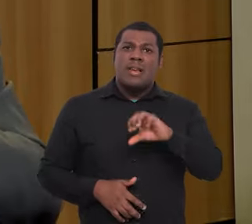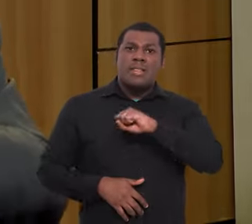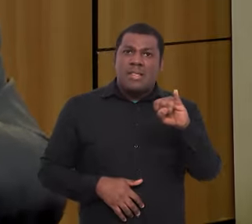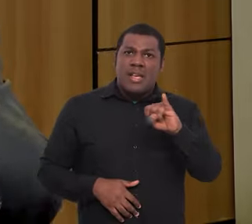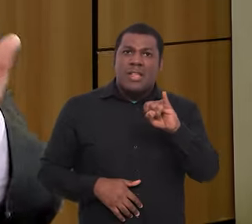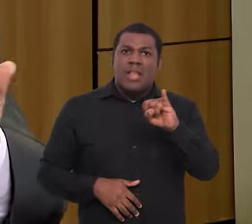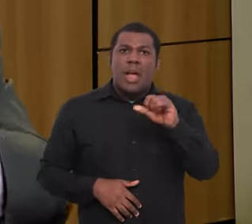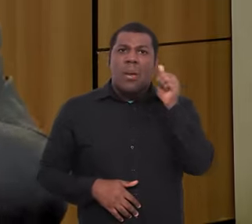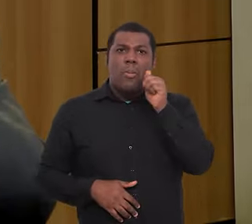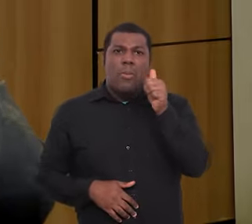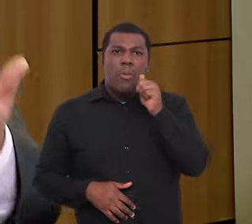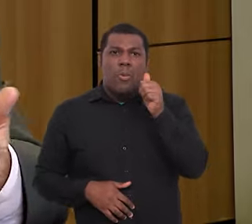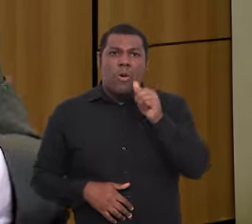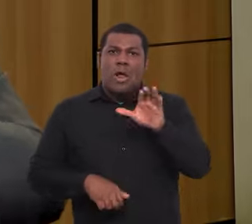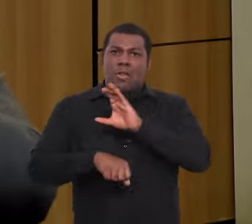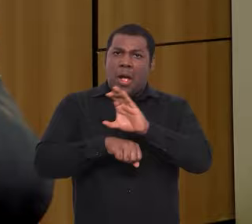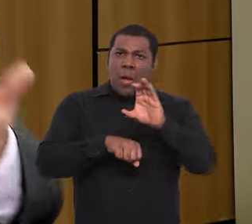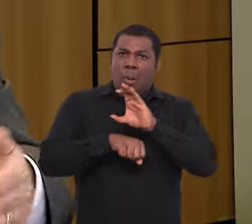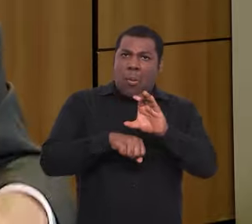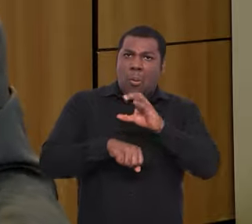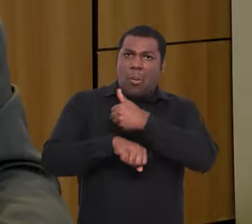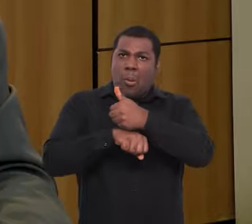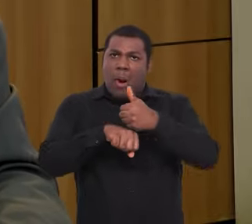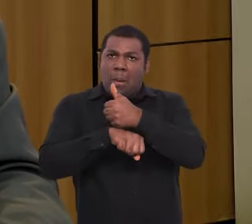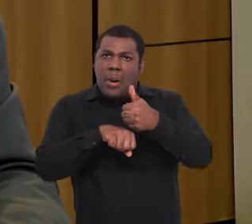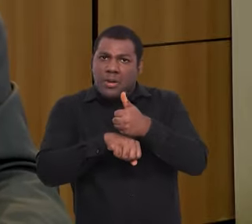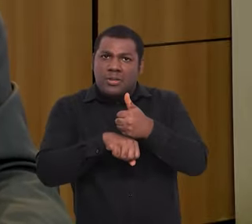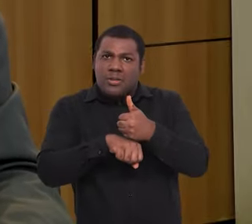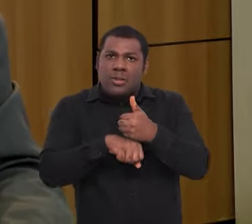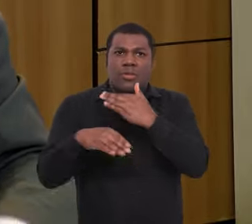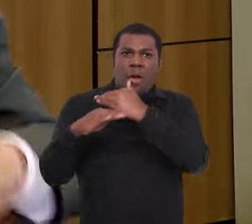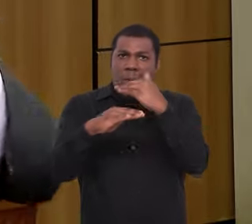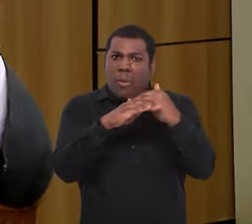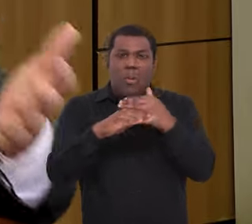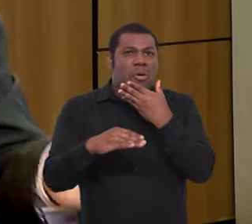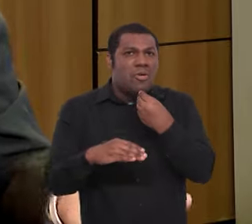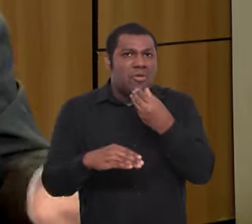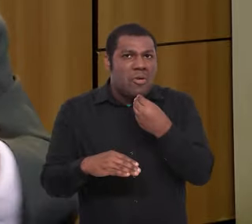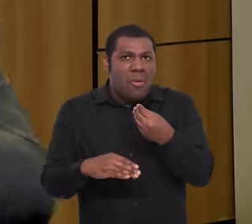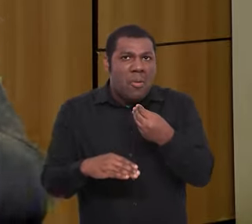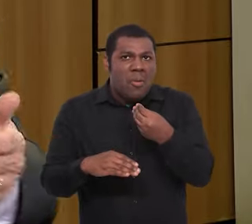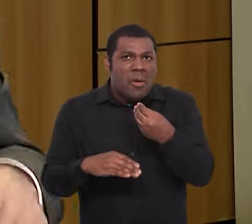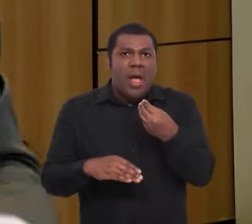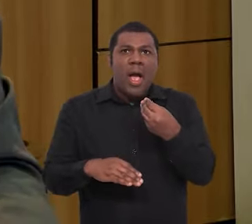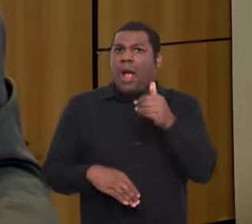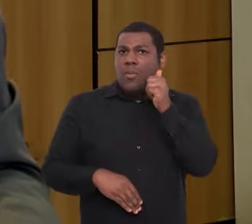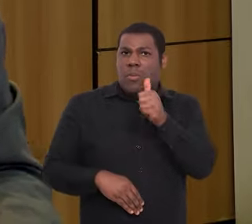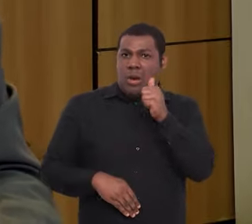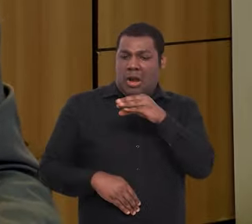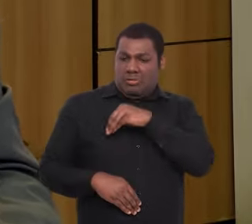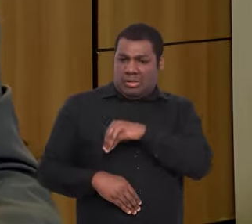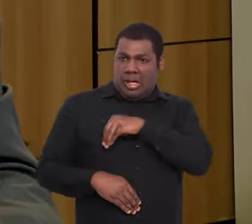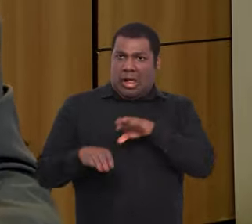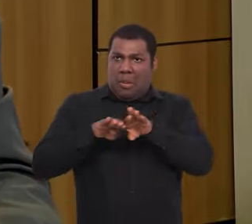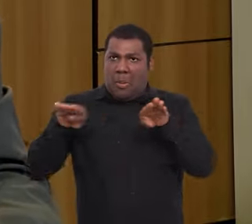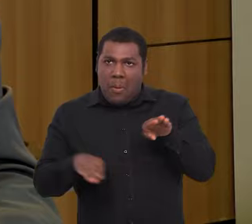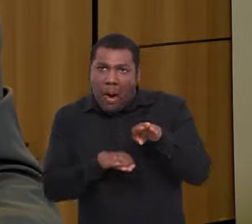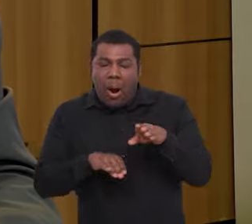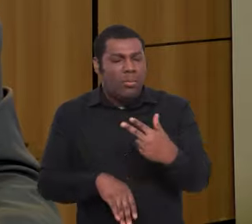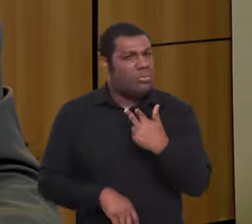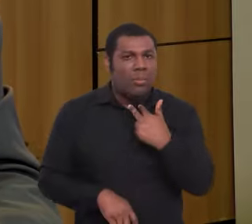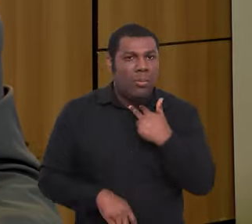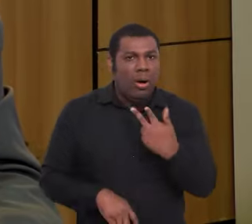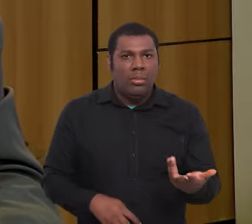homem tem a mesma capacidade a mesma capacitação mesma qualificação a mesma produtividade enfim você tem um conjunto aí de